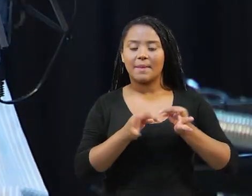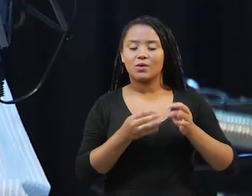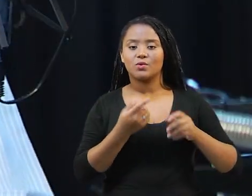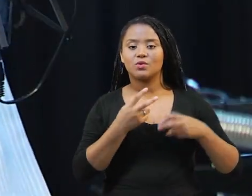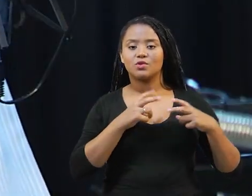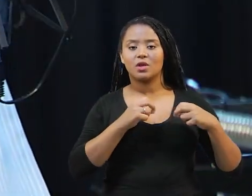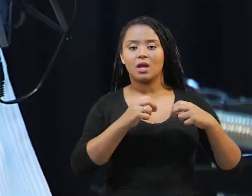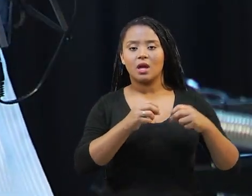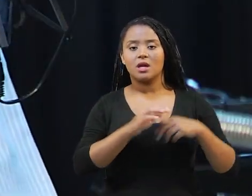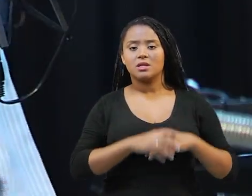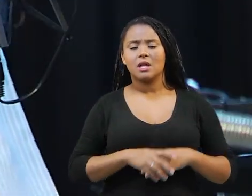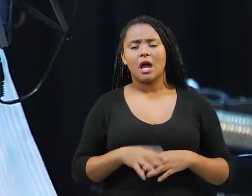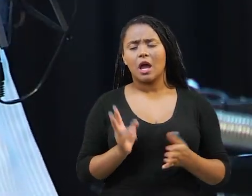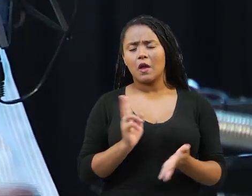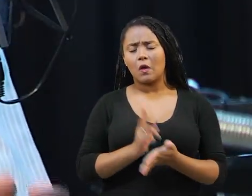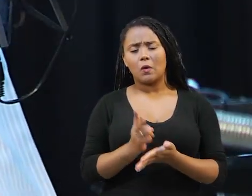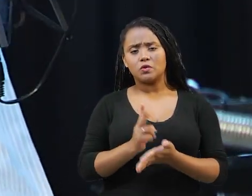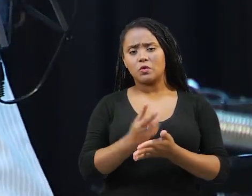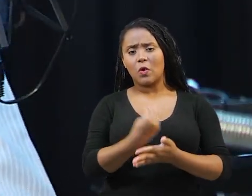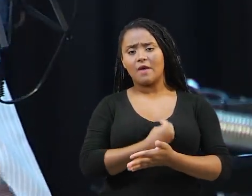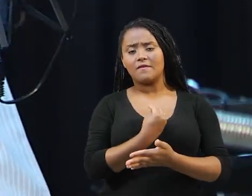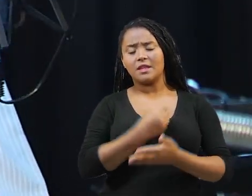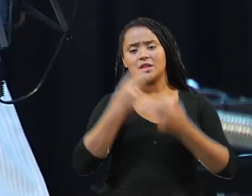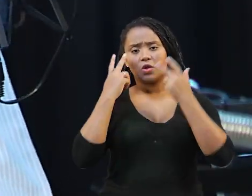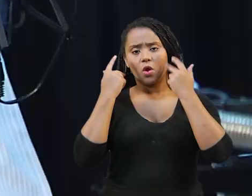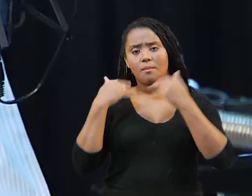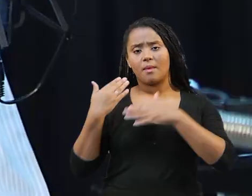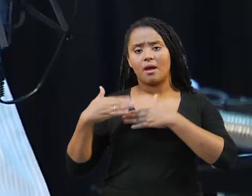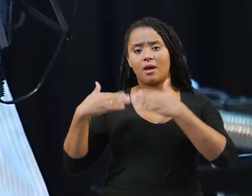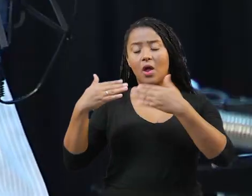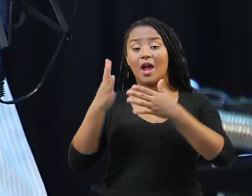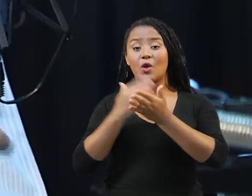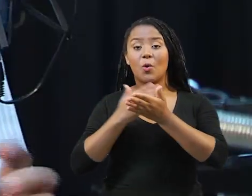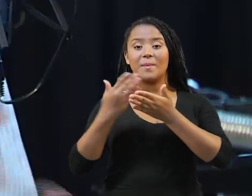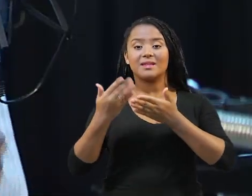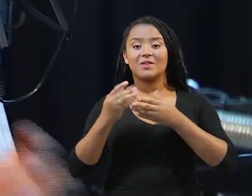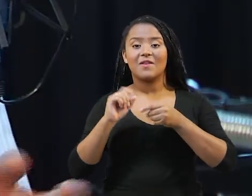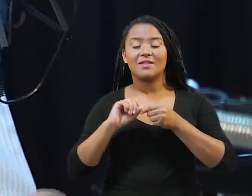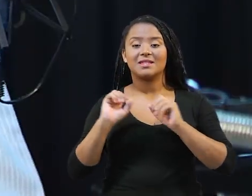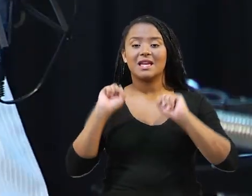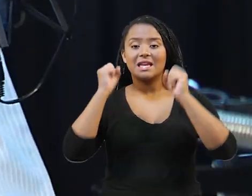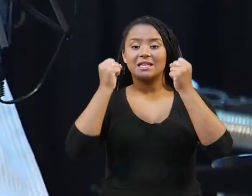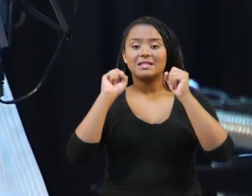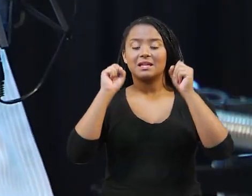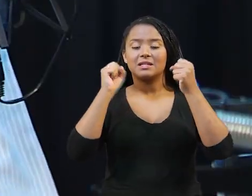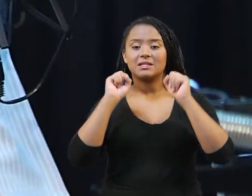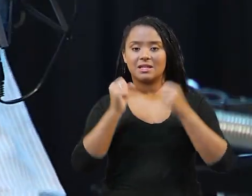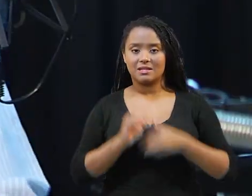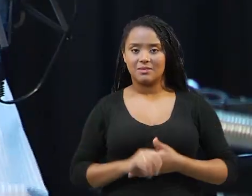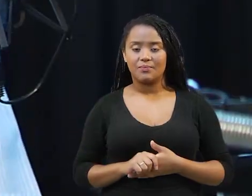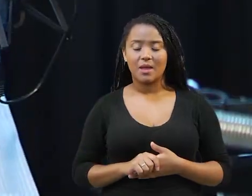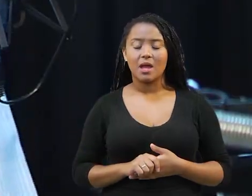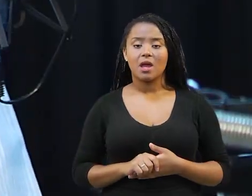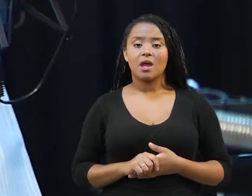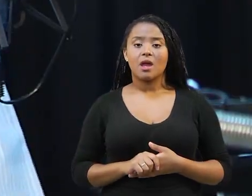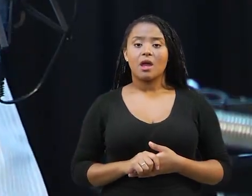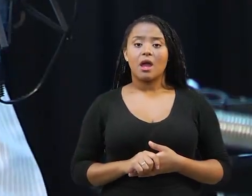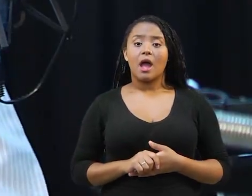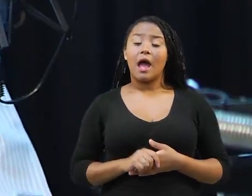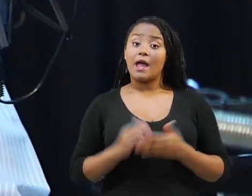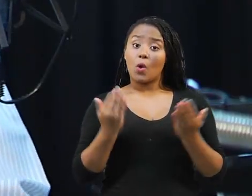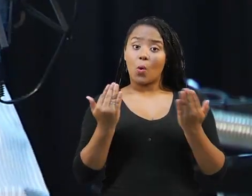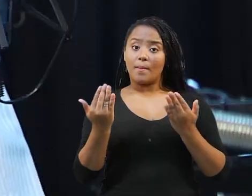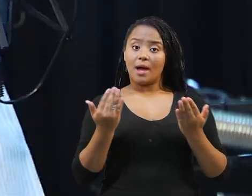foi para atividade física, um personal trainer, um negócio mais intenso, um pouquinho mais intenso ali. Eles compararam esses 2 grupos,